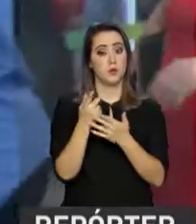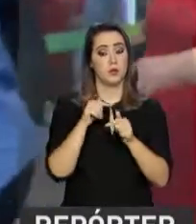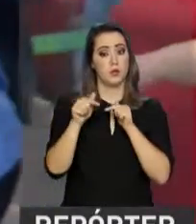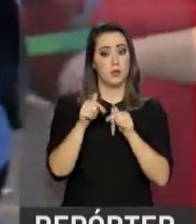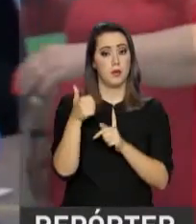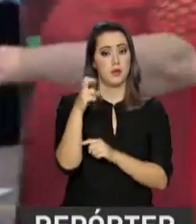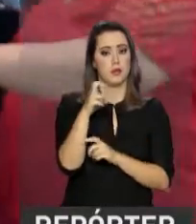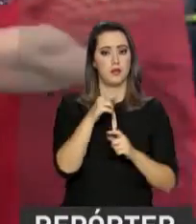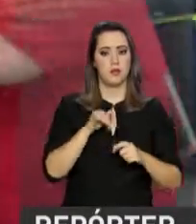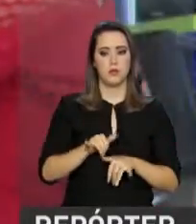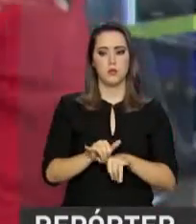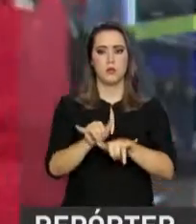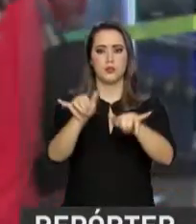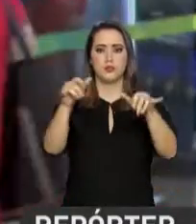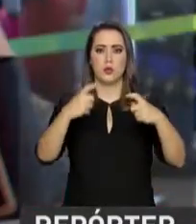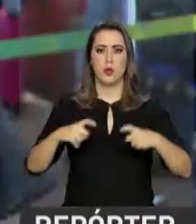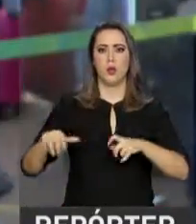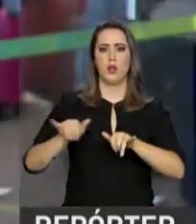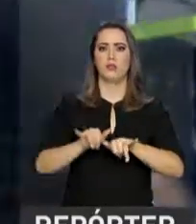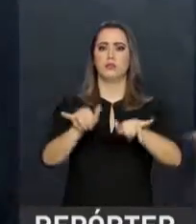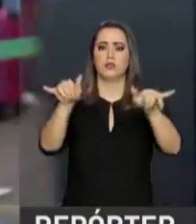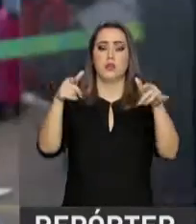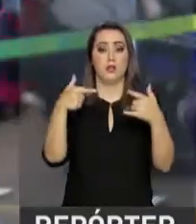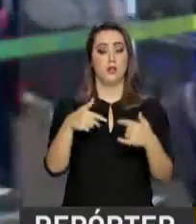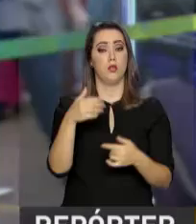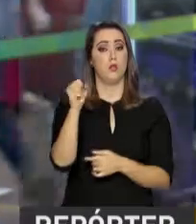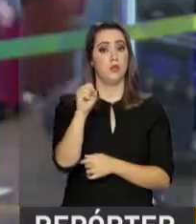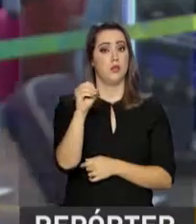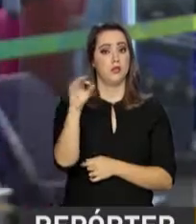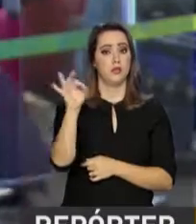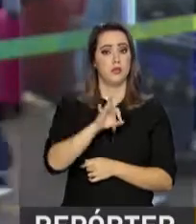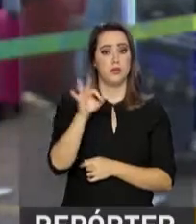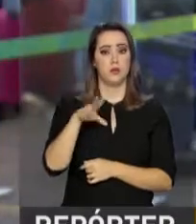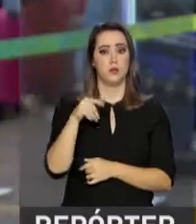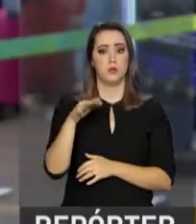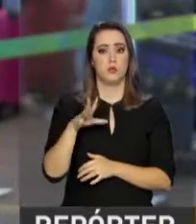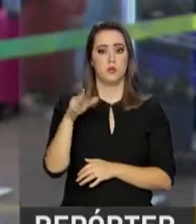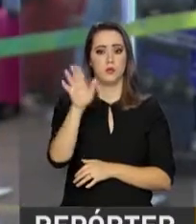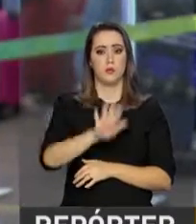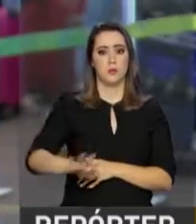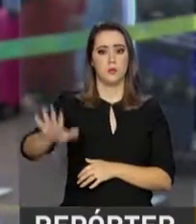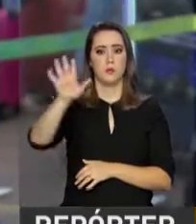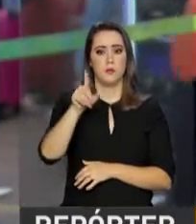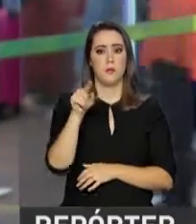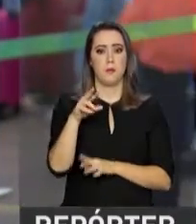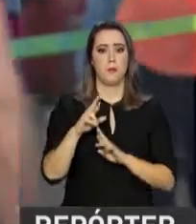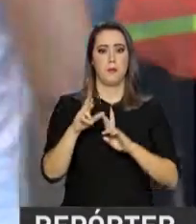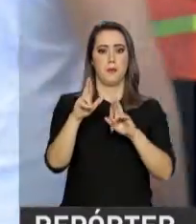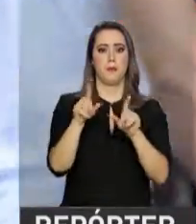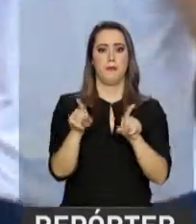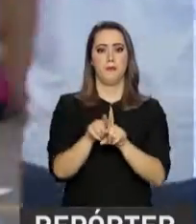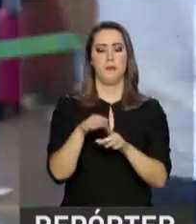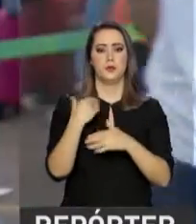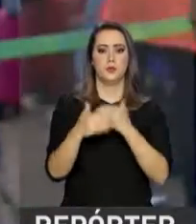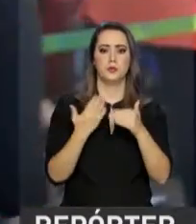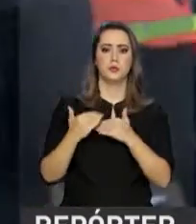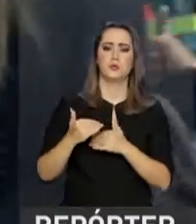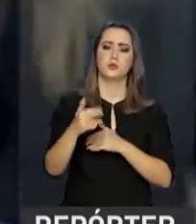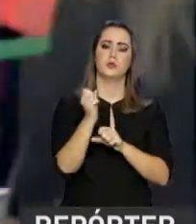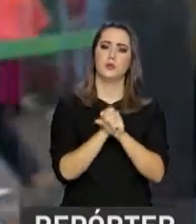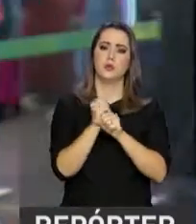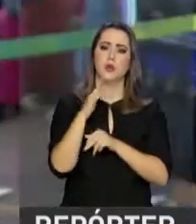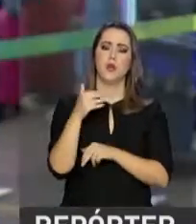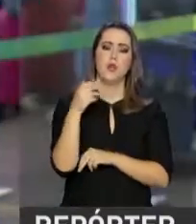em 15 aeroportos, que representam 80% do fluxo de passageiros de todo o país. A expectativa é que circulem nesses